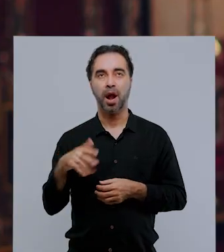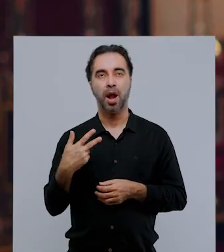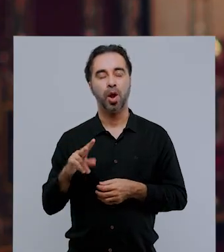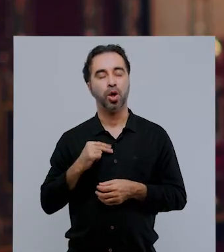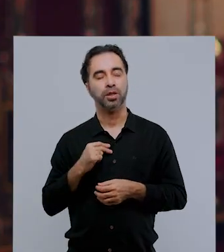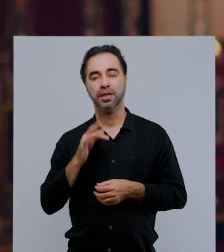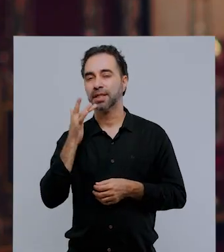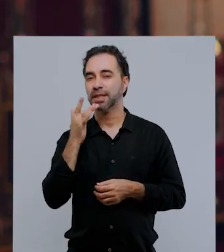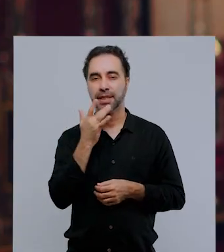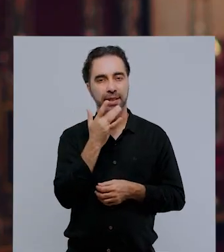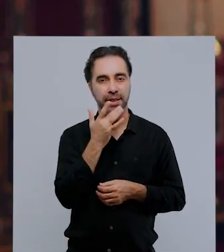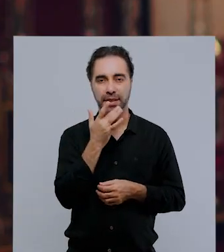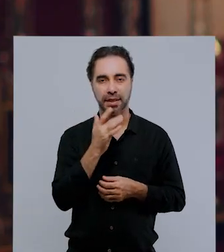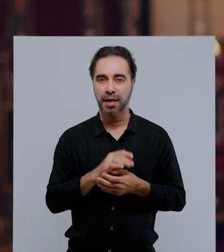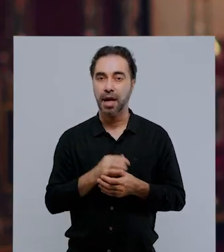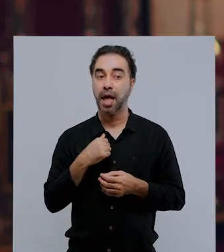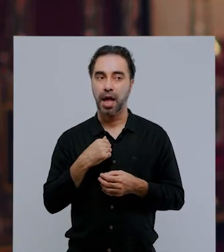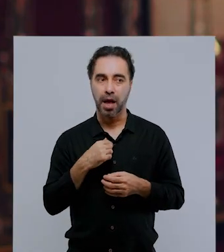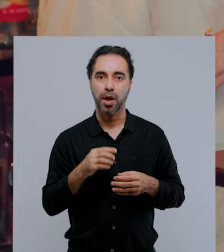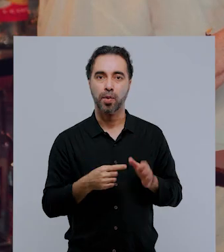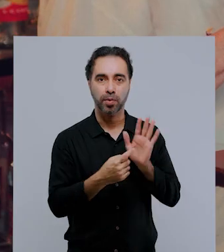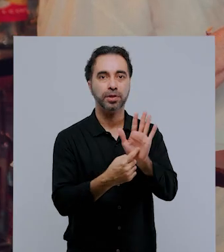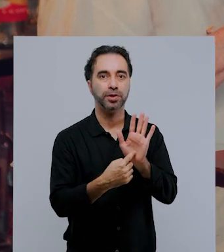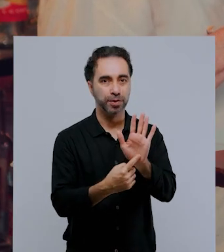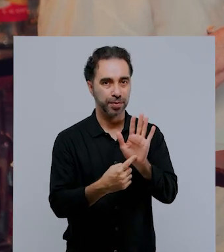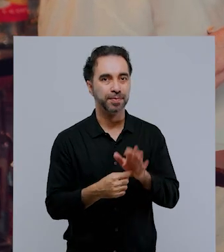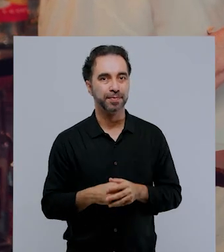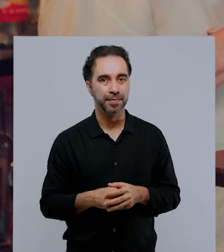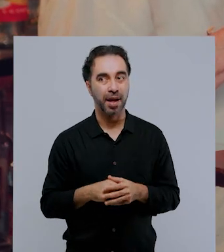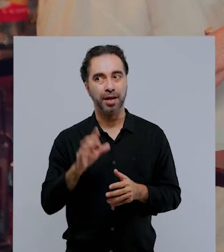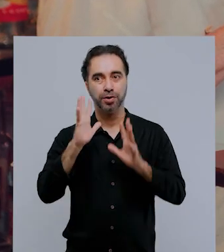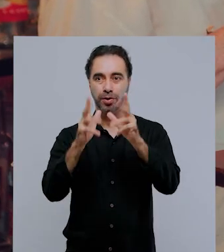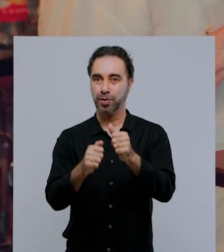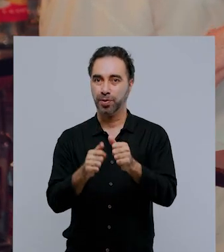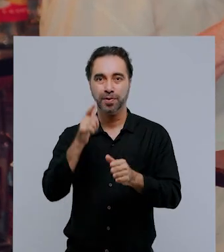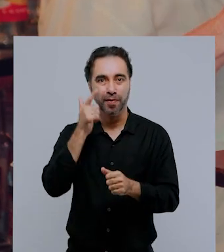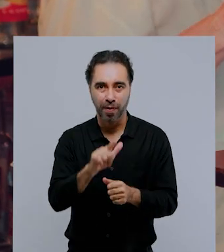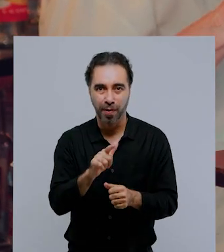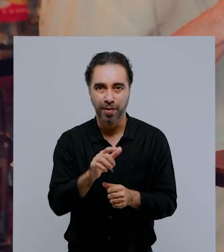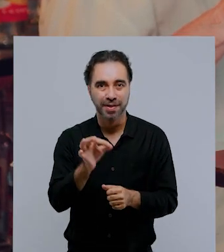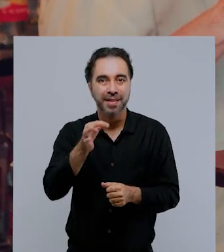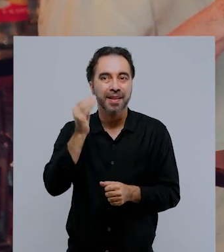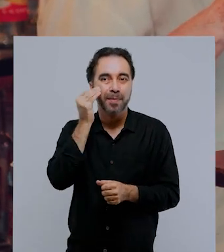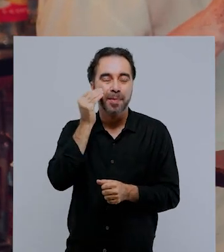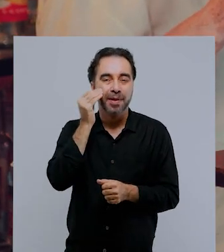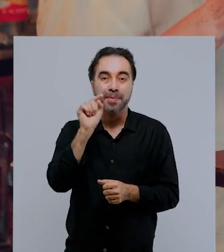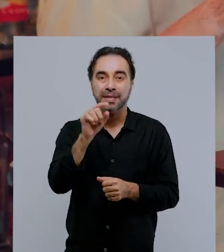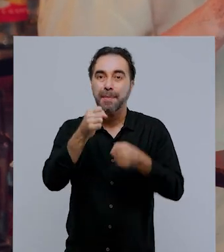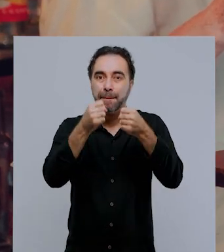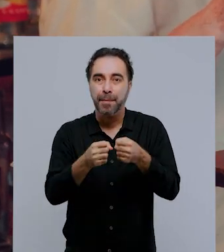Uau, que delícia. Bom, recomendo. Todos acho que não vão conseguir provar, né? Mas quem pode provar essa